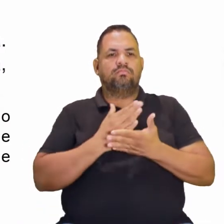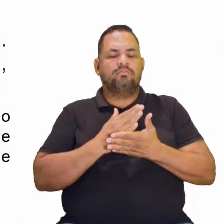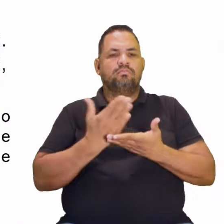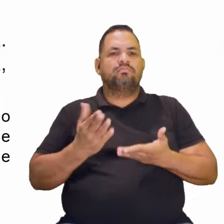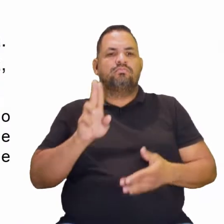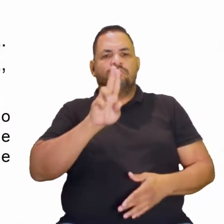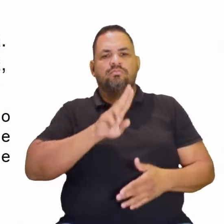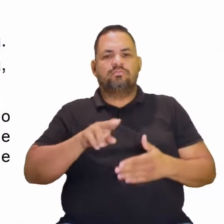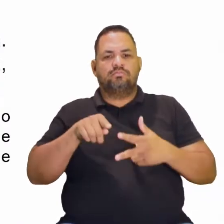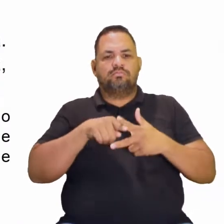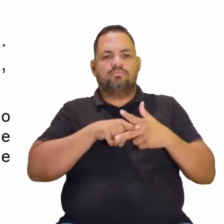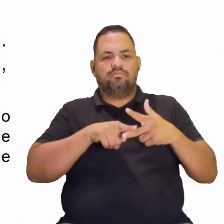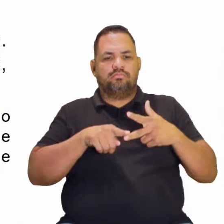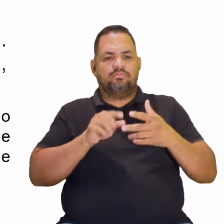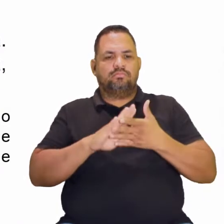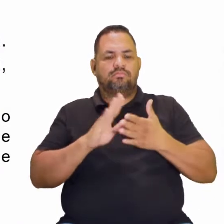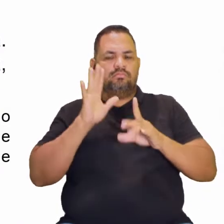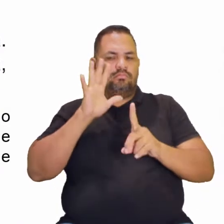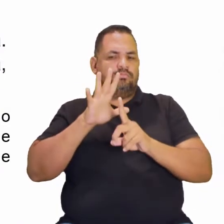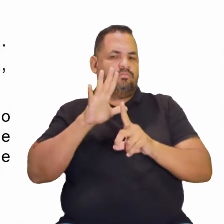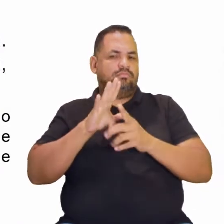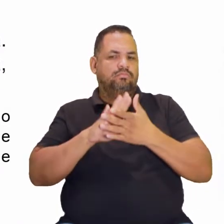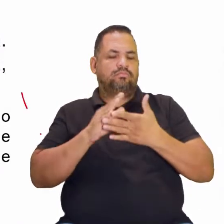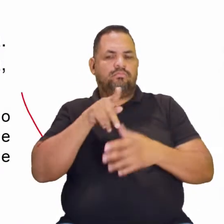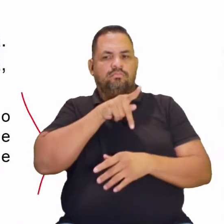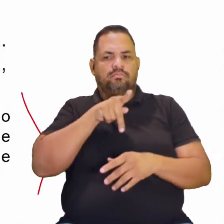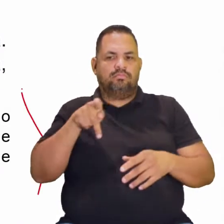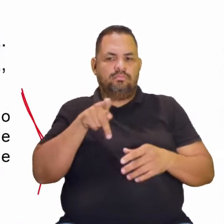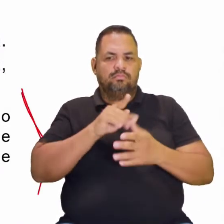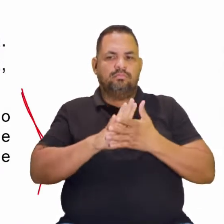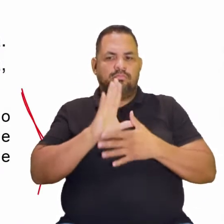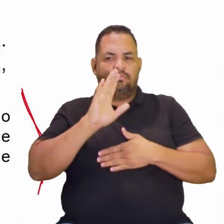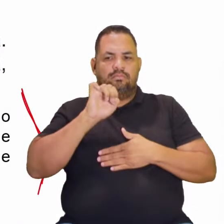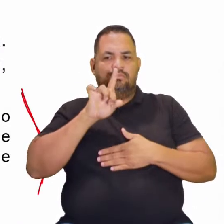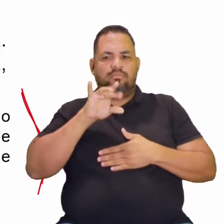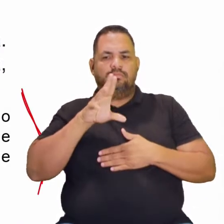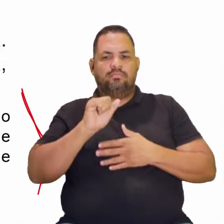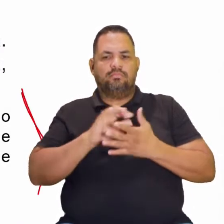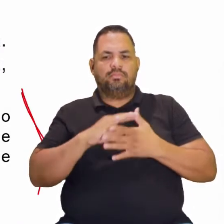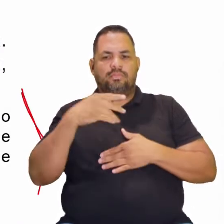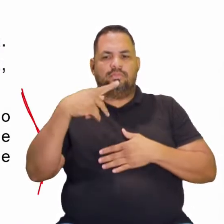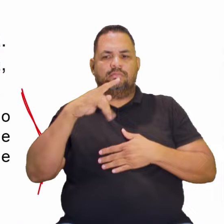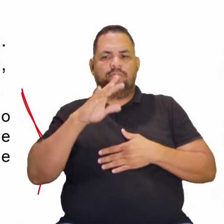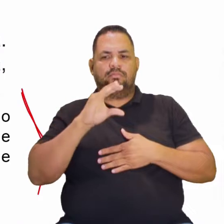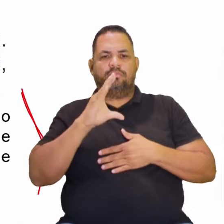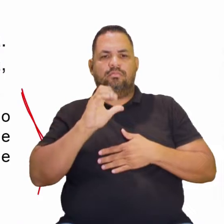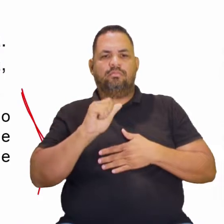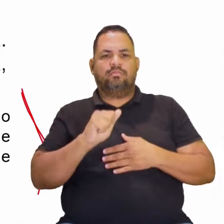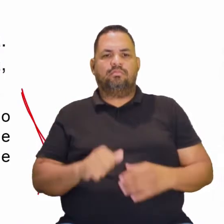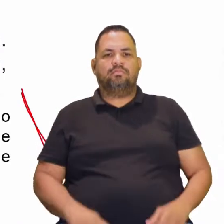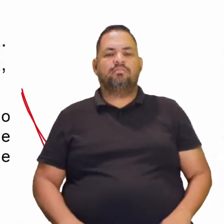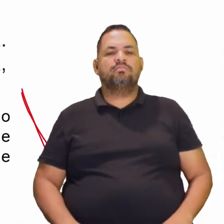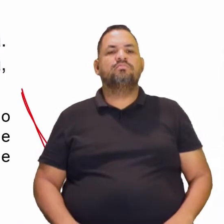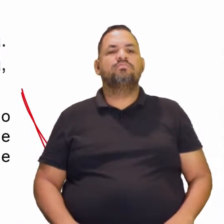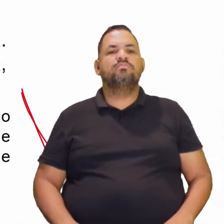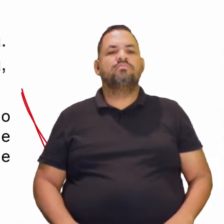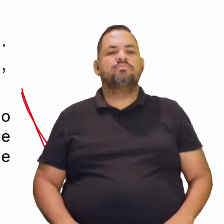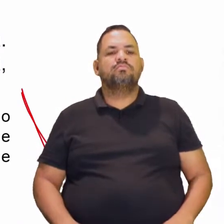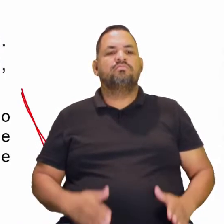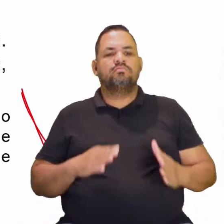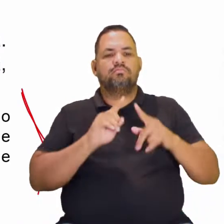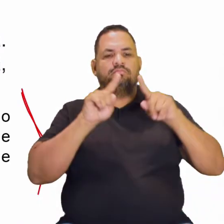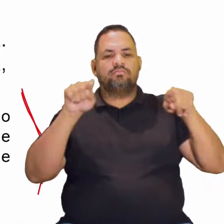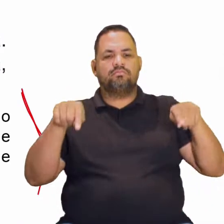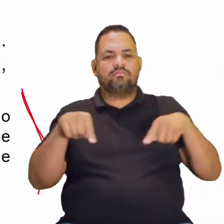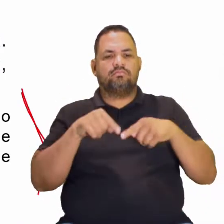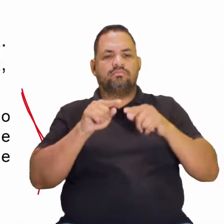a pegar as influências, como a professora falou, lá do Picasso, lá do cubismo, né? Nesta tela, por